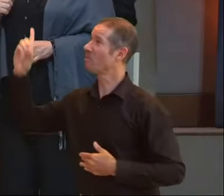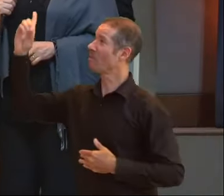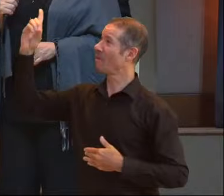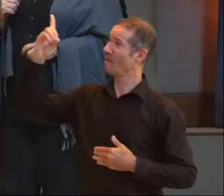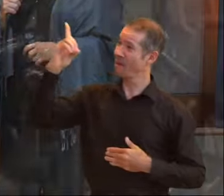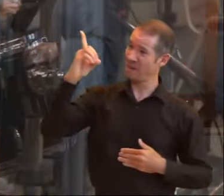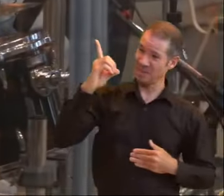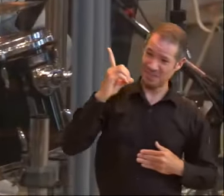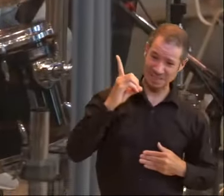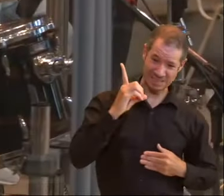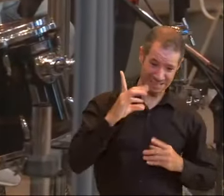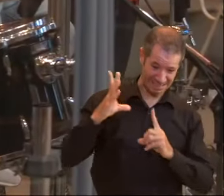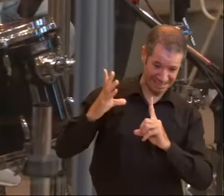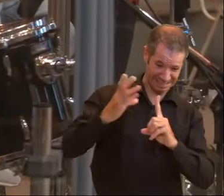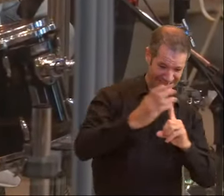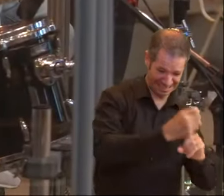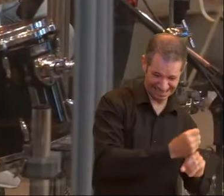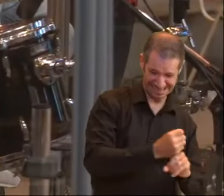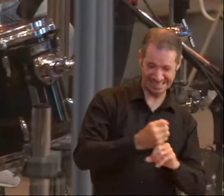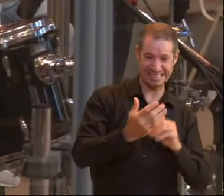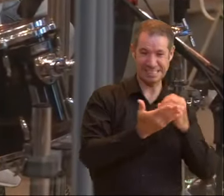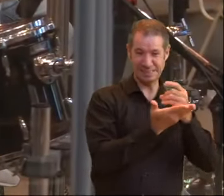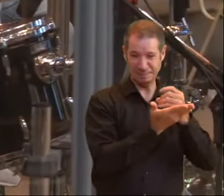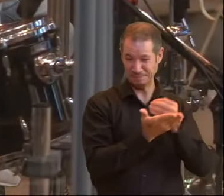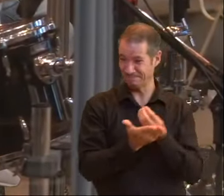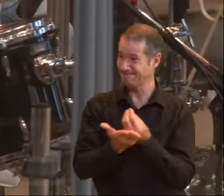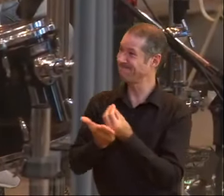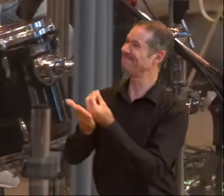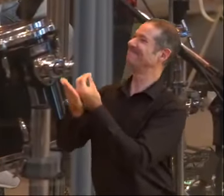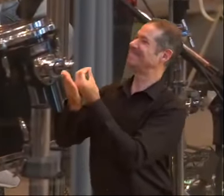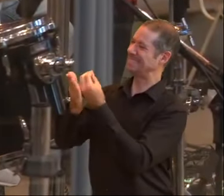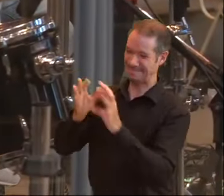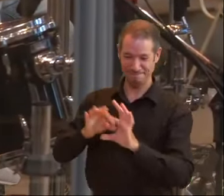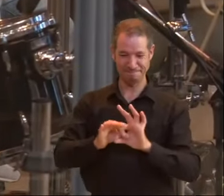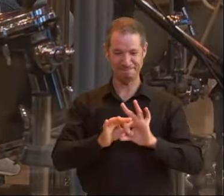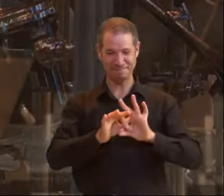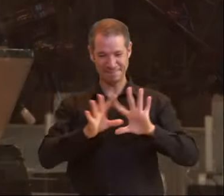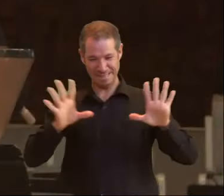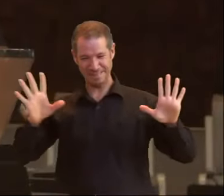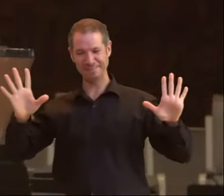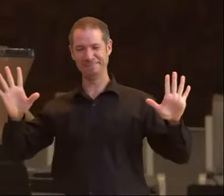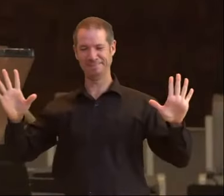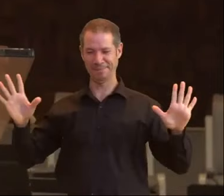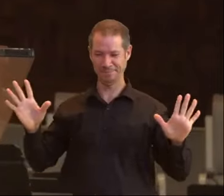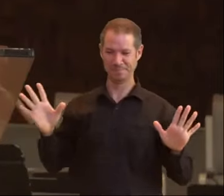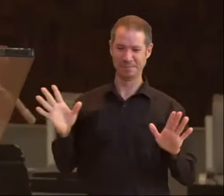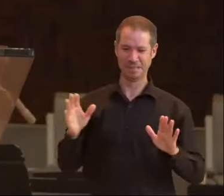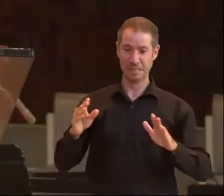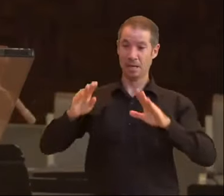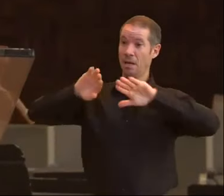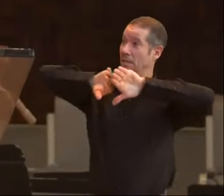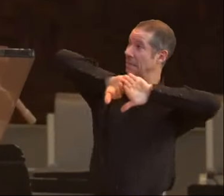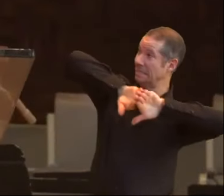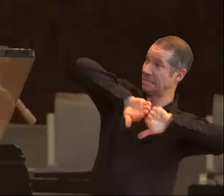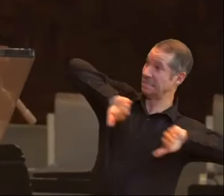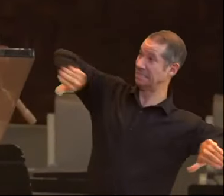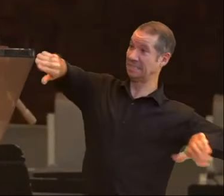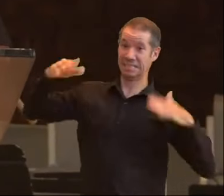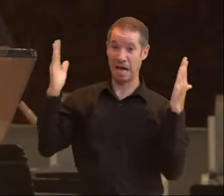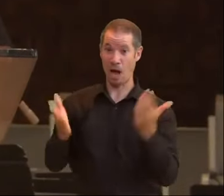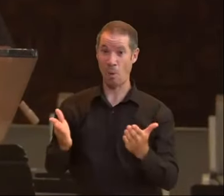Deus tirou-nos da rede, derrubando a parede da separação.